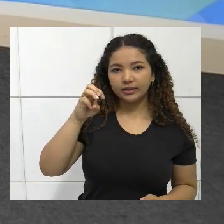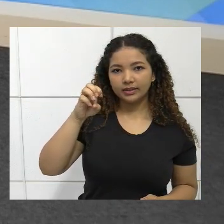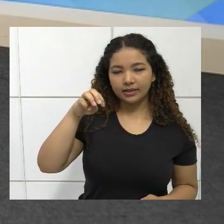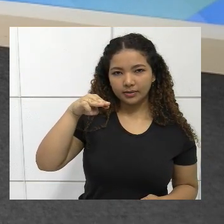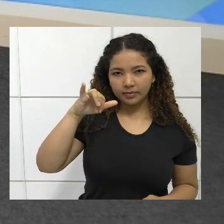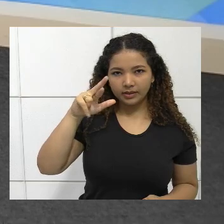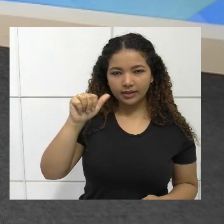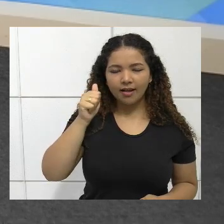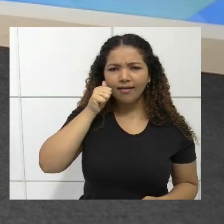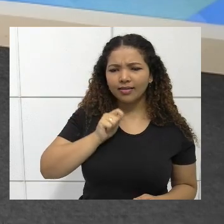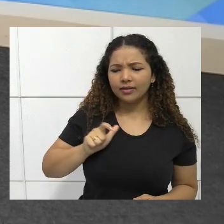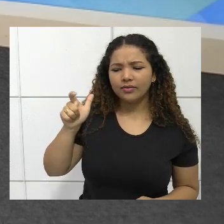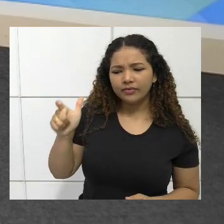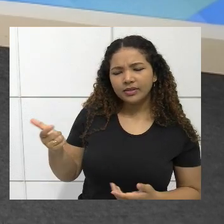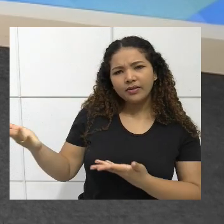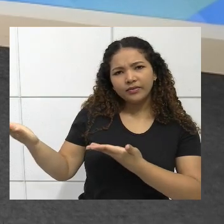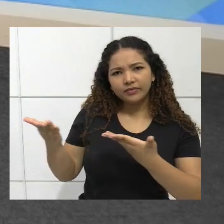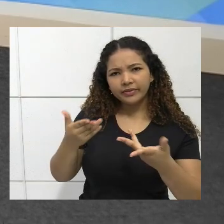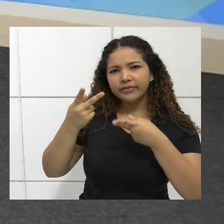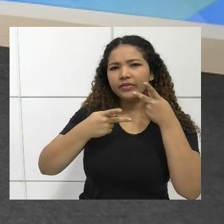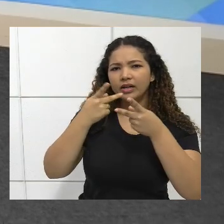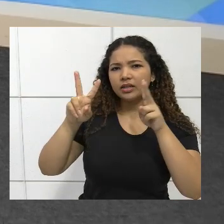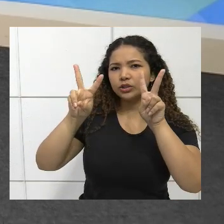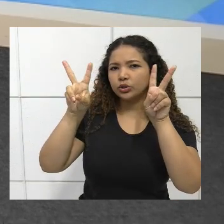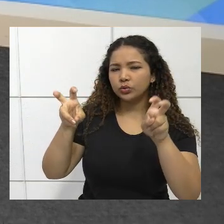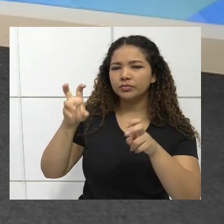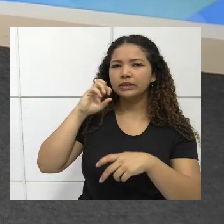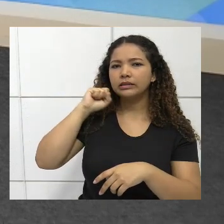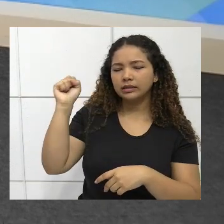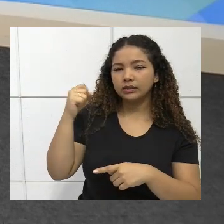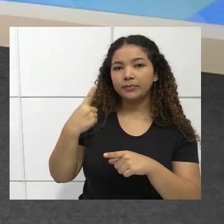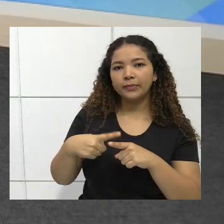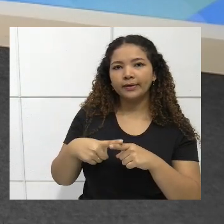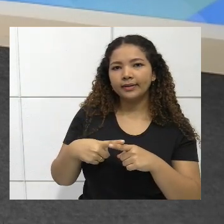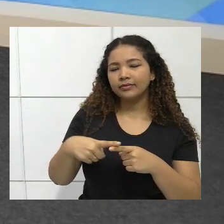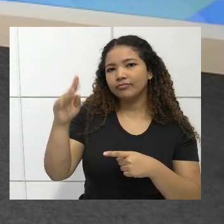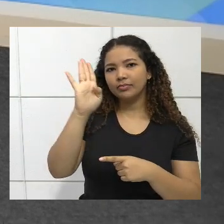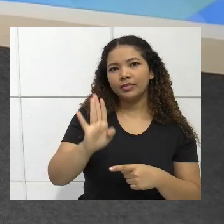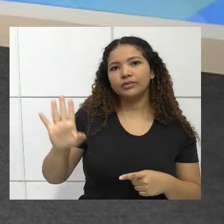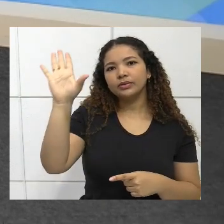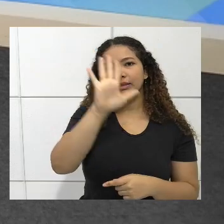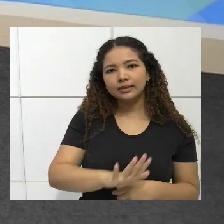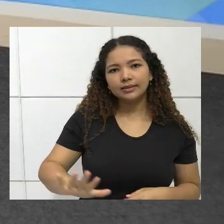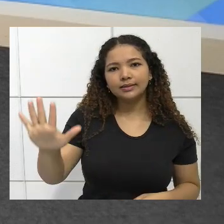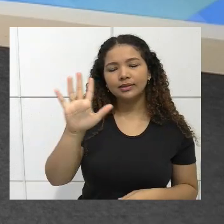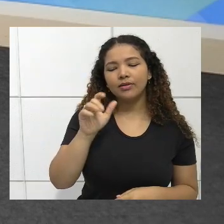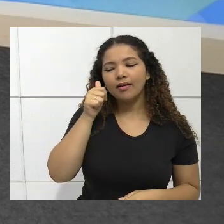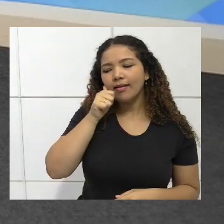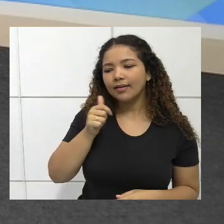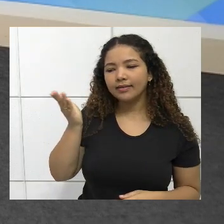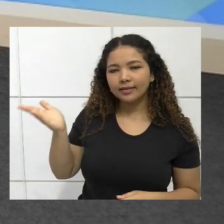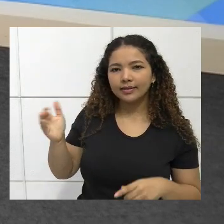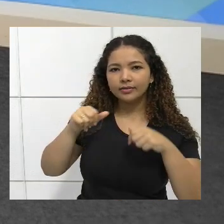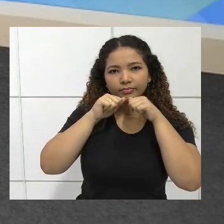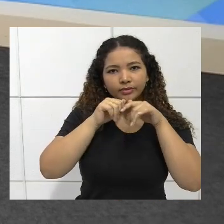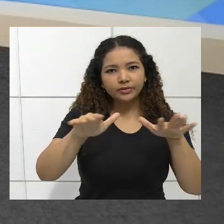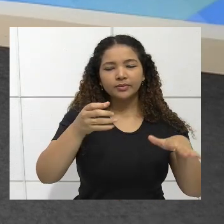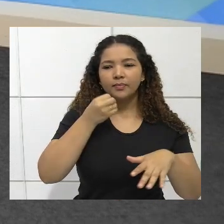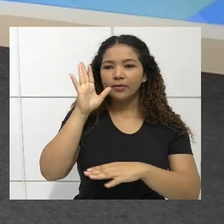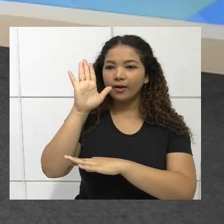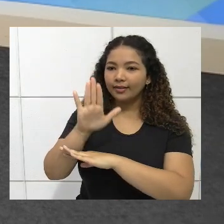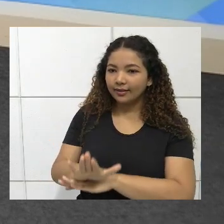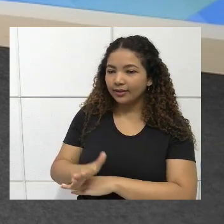vir aqui prestar esse serviço à nossa comunidade abaetetubense e, por que não dizer, do Brasil inteiro que nos assiste neste momento. Uma boa tarde